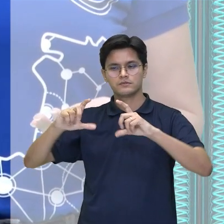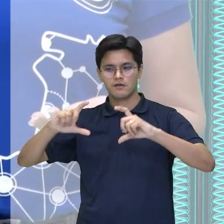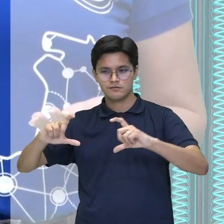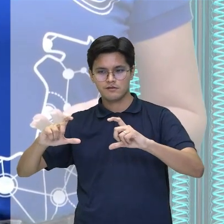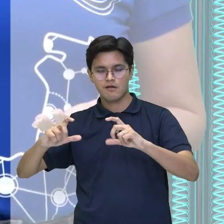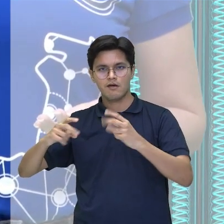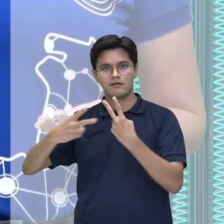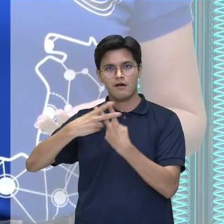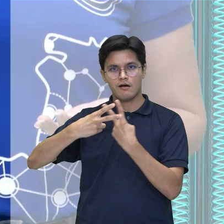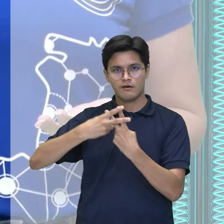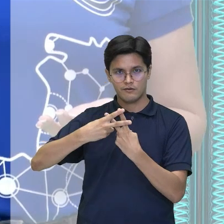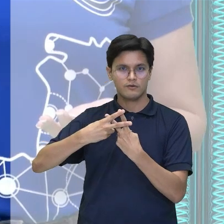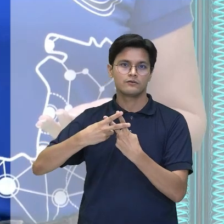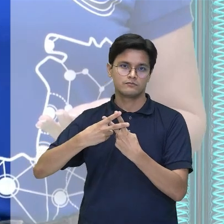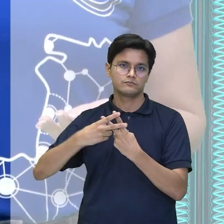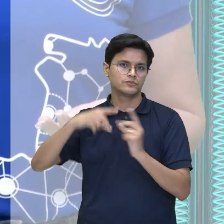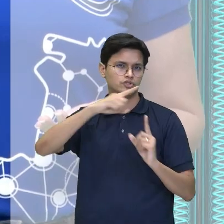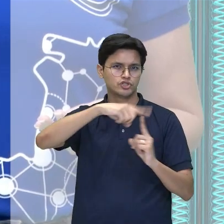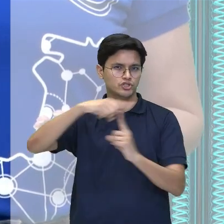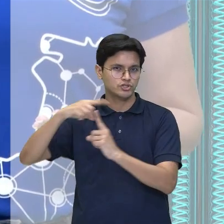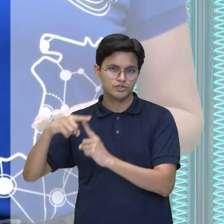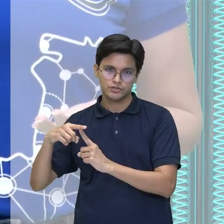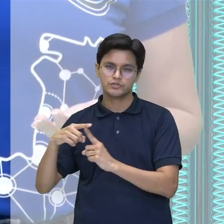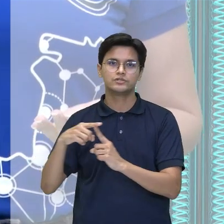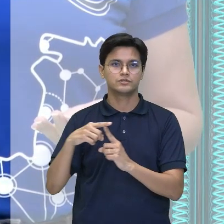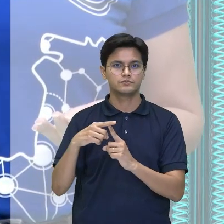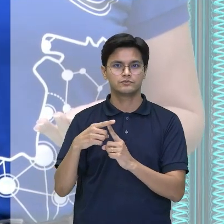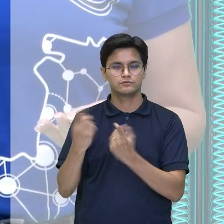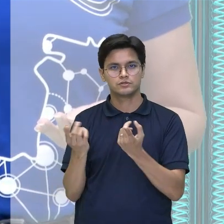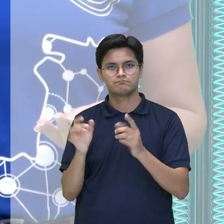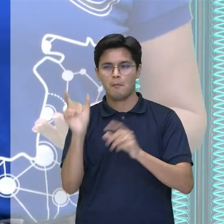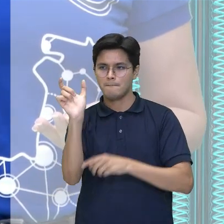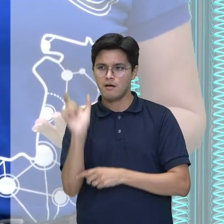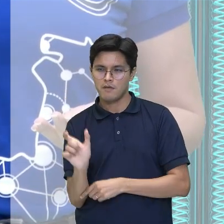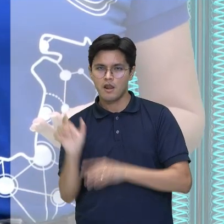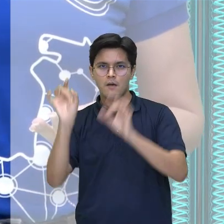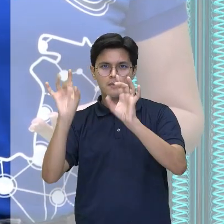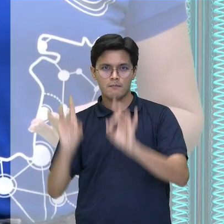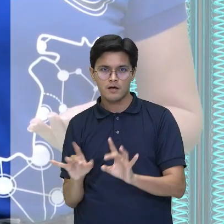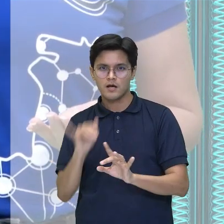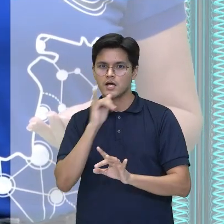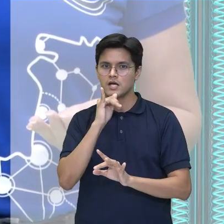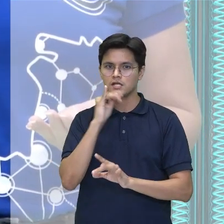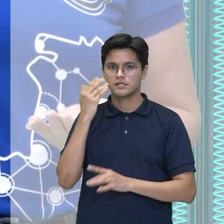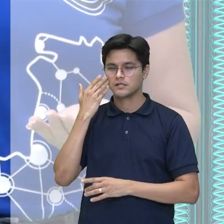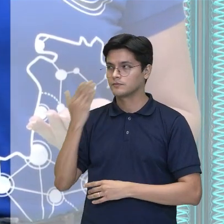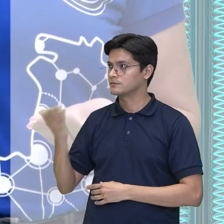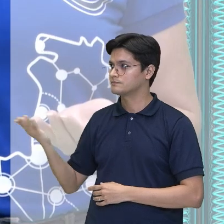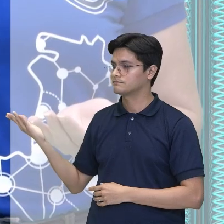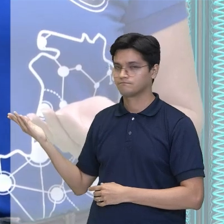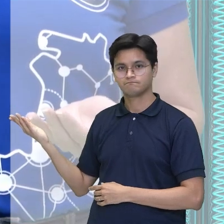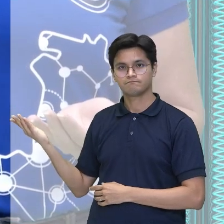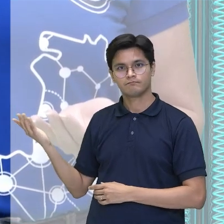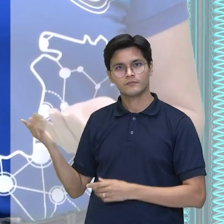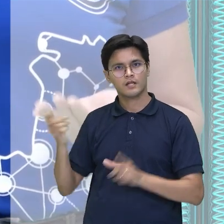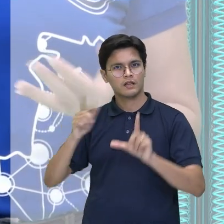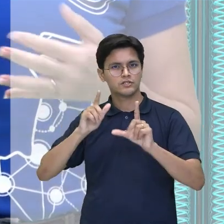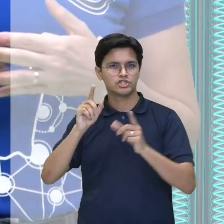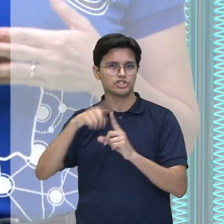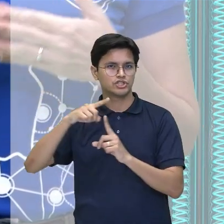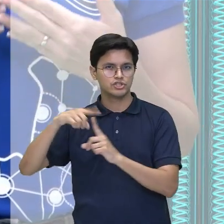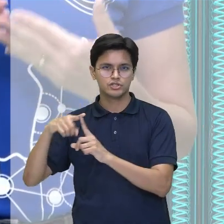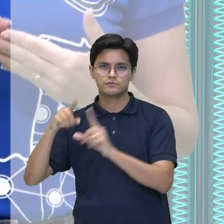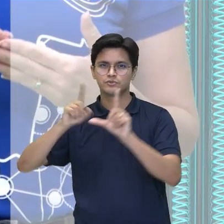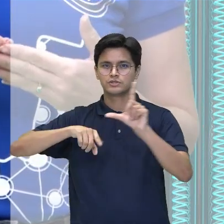arroba, tipos especiais das palavras, título, subtítulo, itálico, negrito, underline. Todos esses